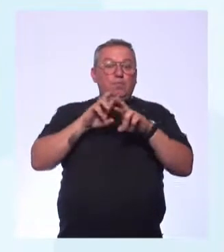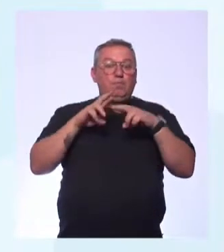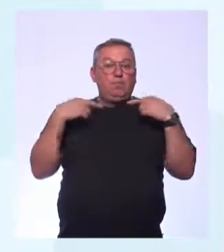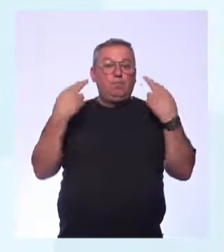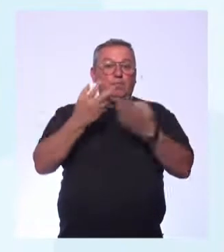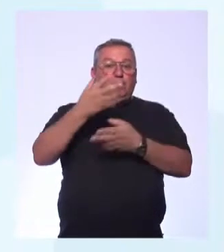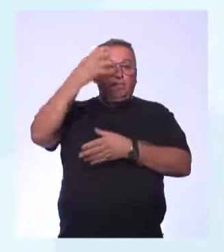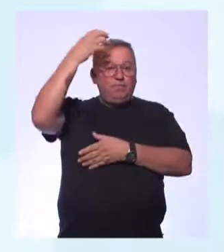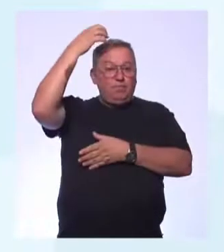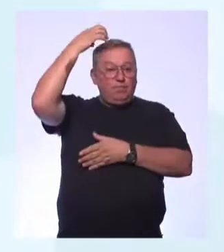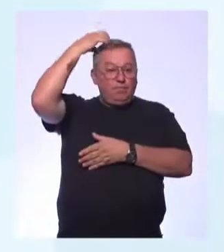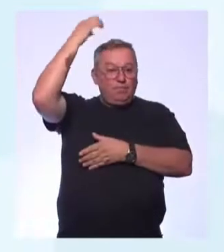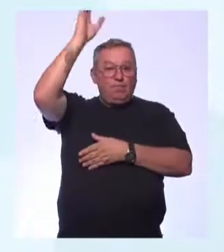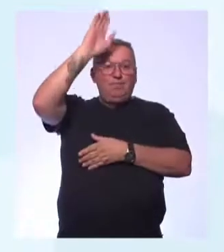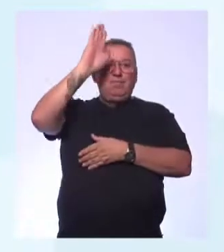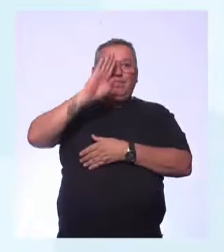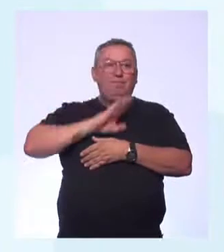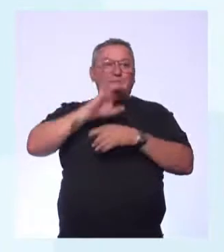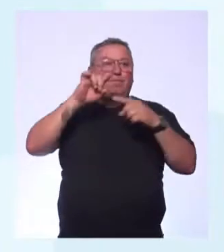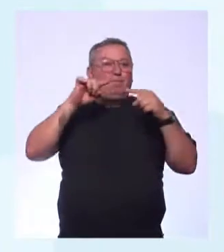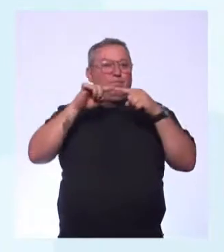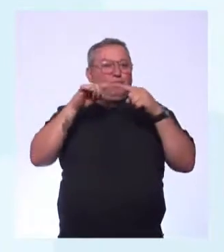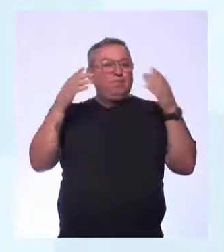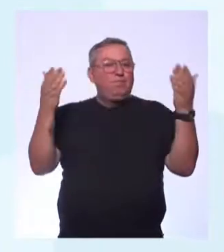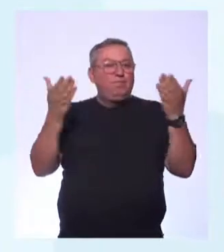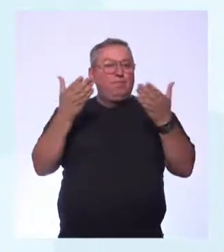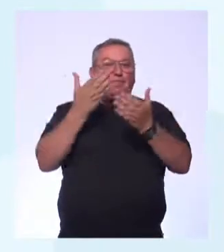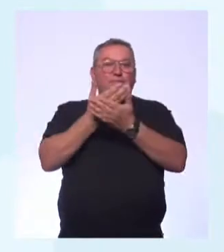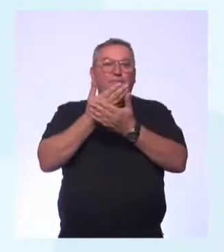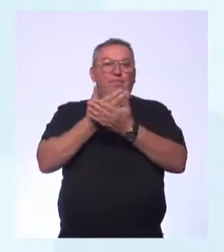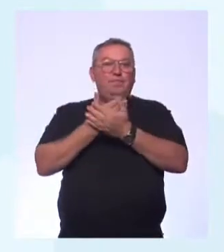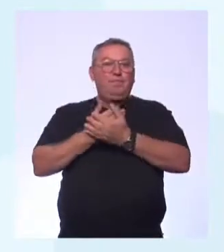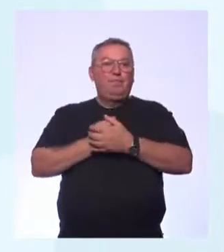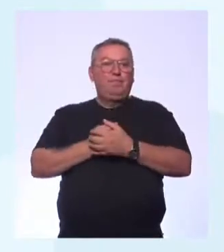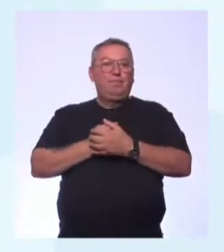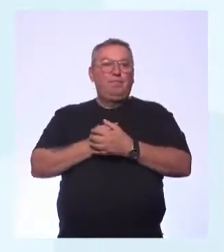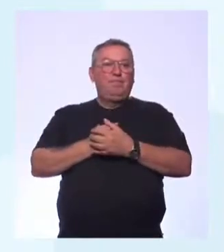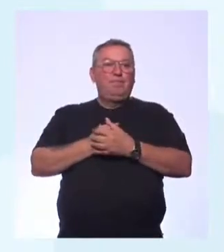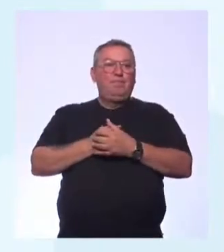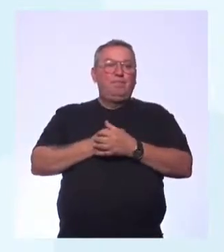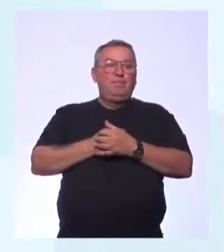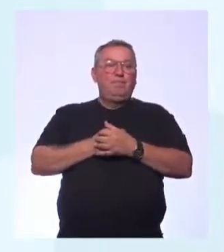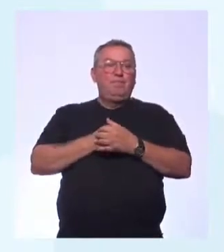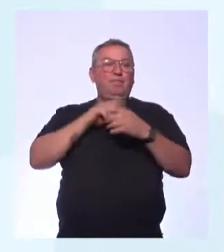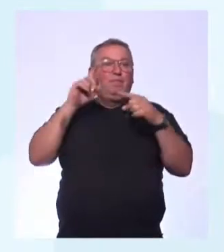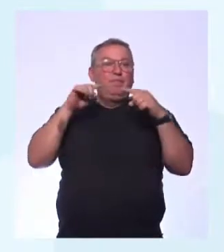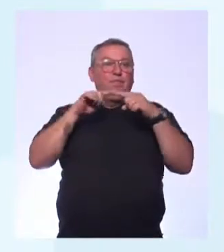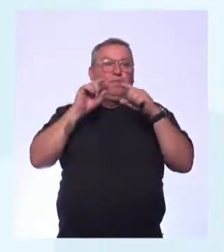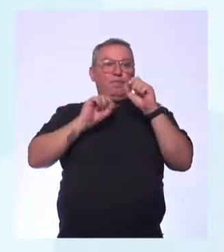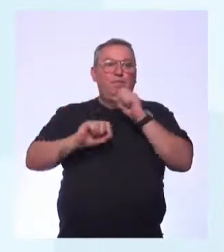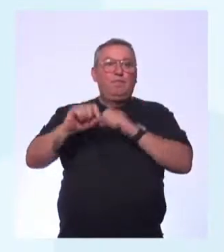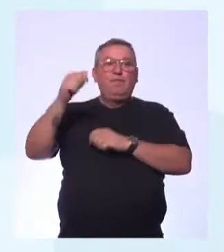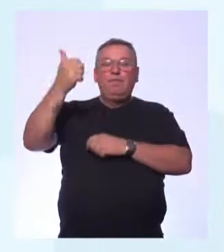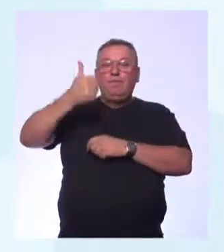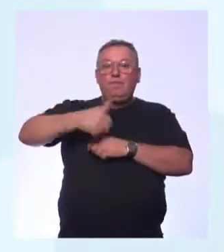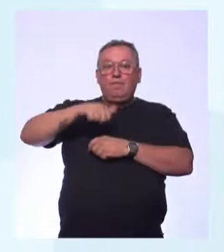do Brasil. E o objetivo da aula, pode ler para nós, professor? O nosso objetivo